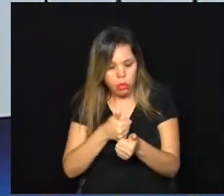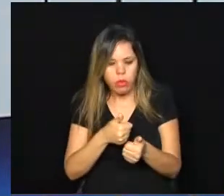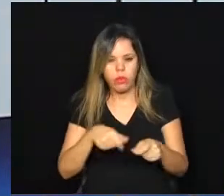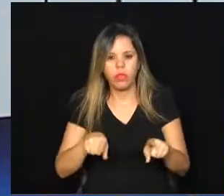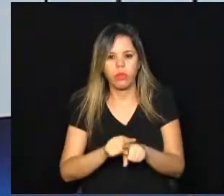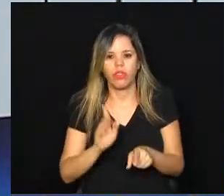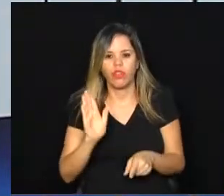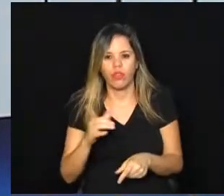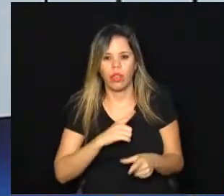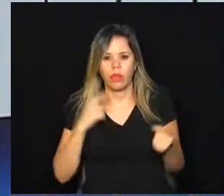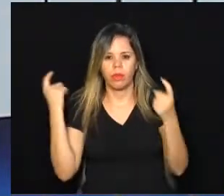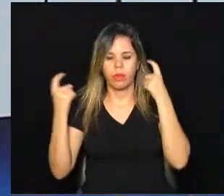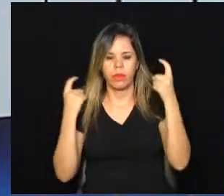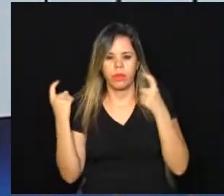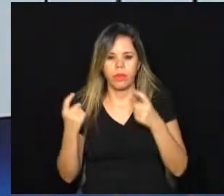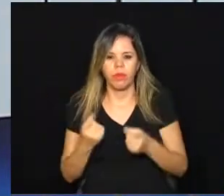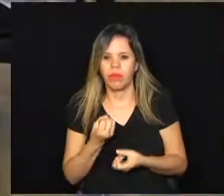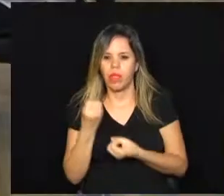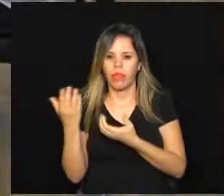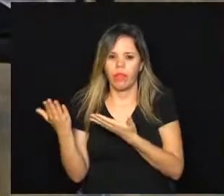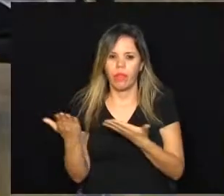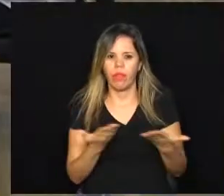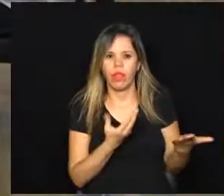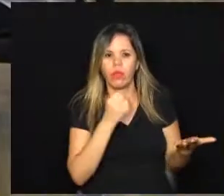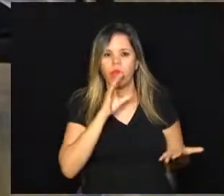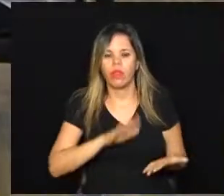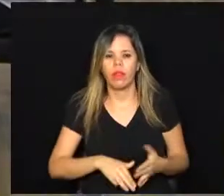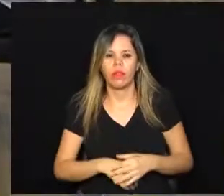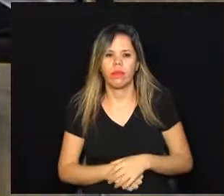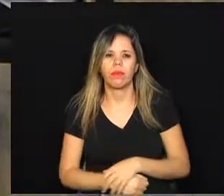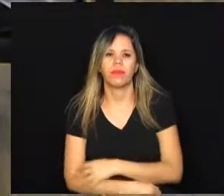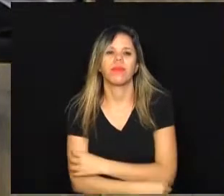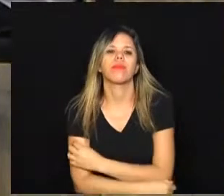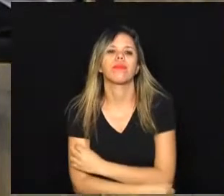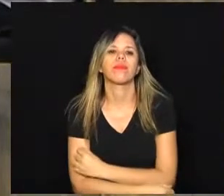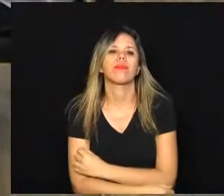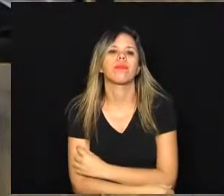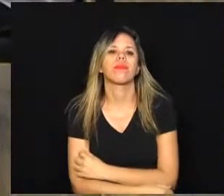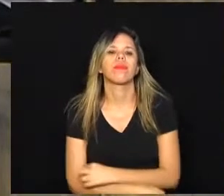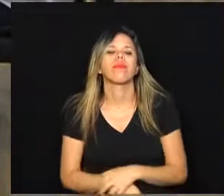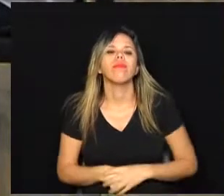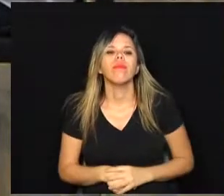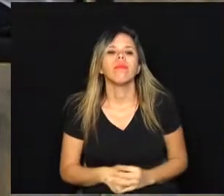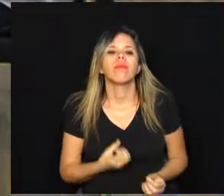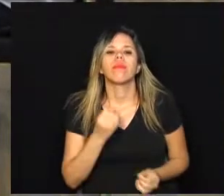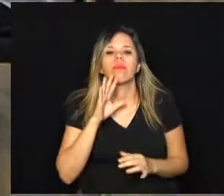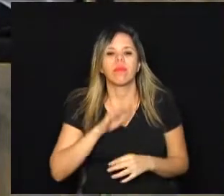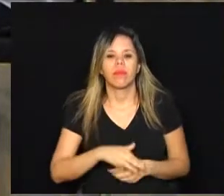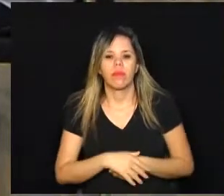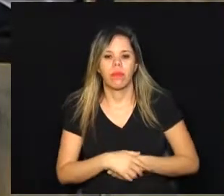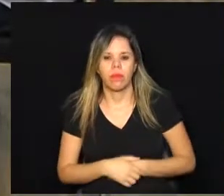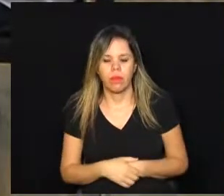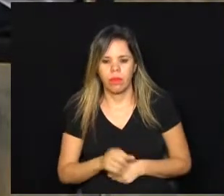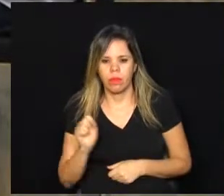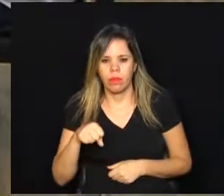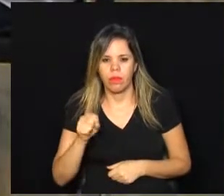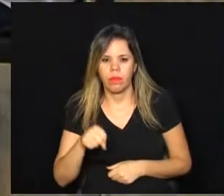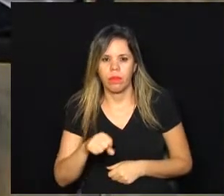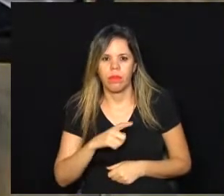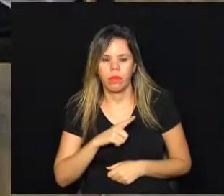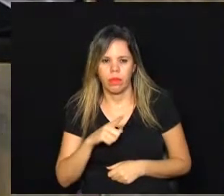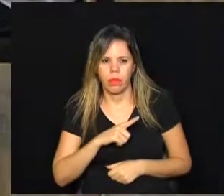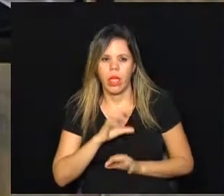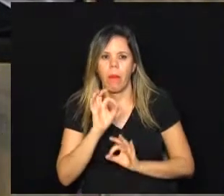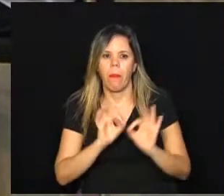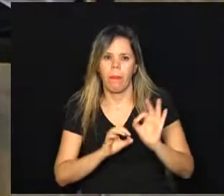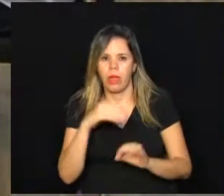já causa uma preocupação. Seja bem-vindo e boa tarde, Francisco. Boa tarde. Sim, nós temos um Plano